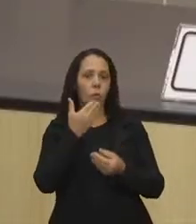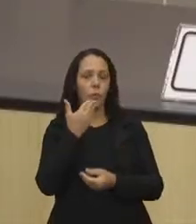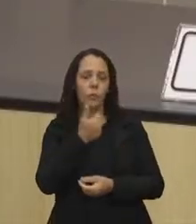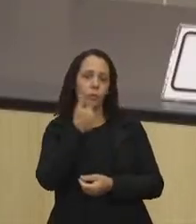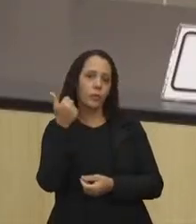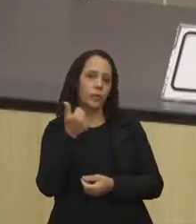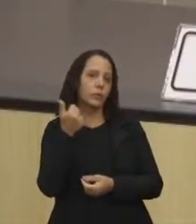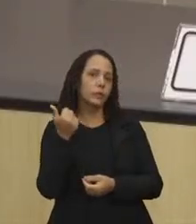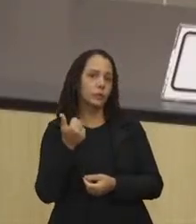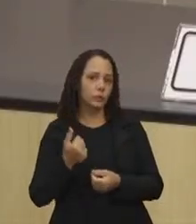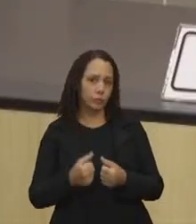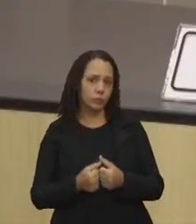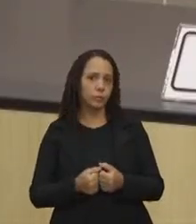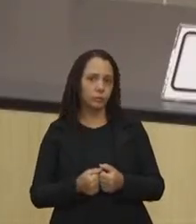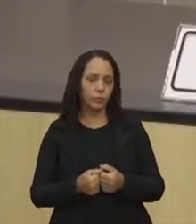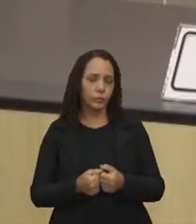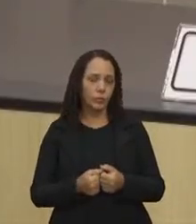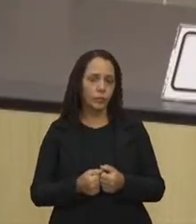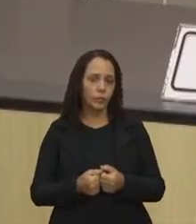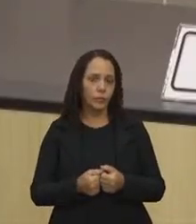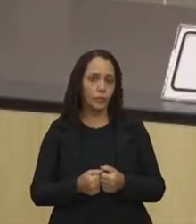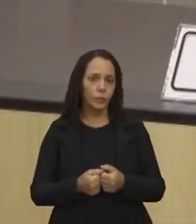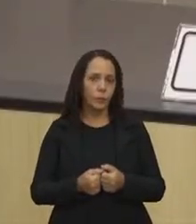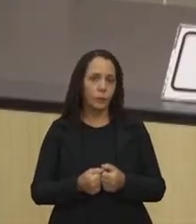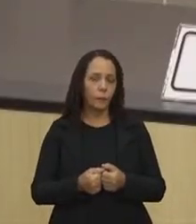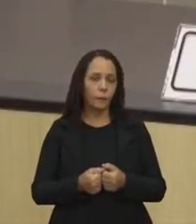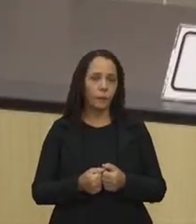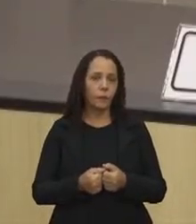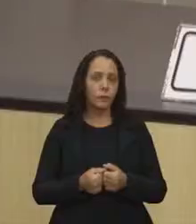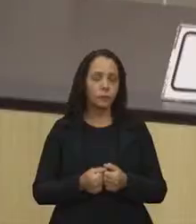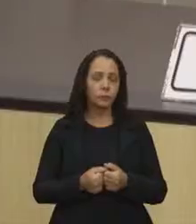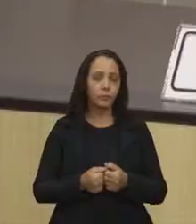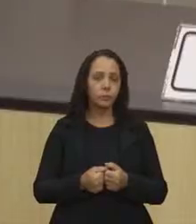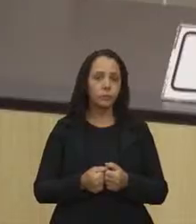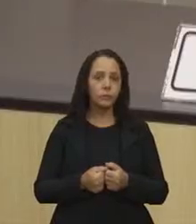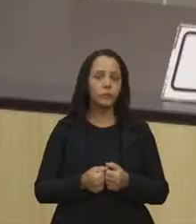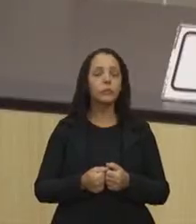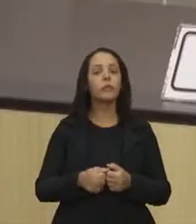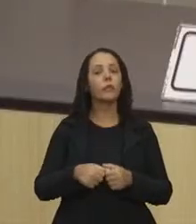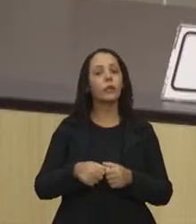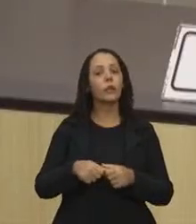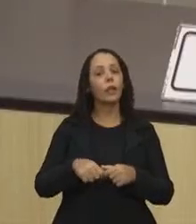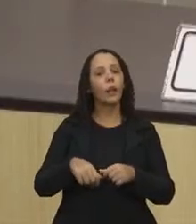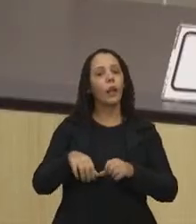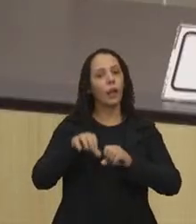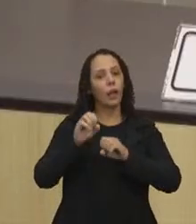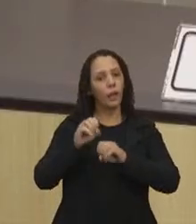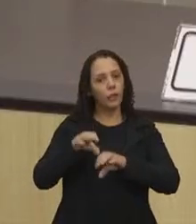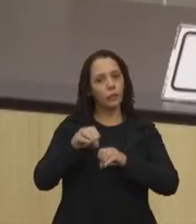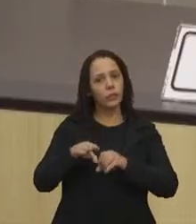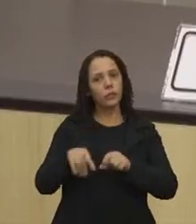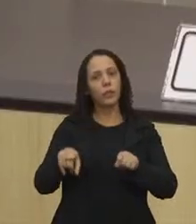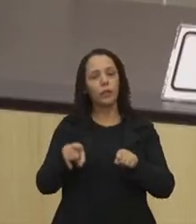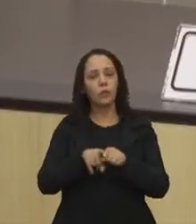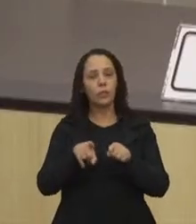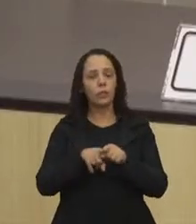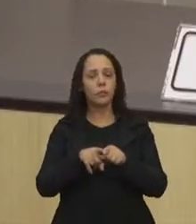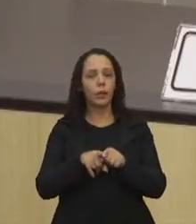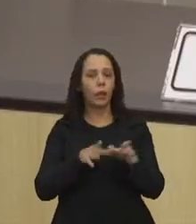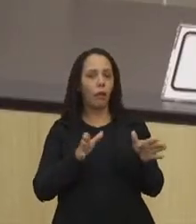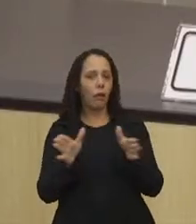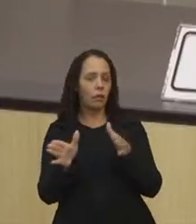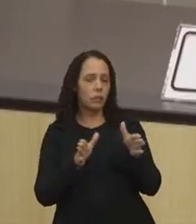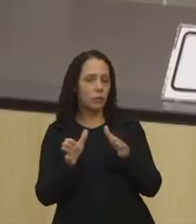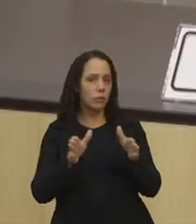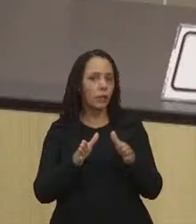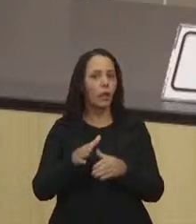Melhorar, que eu falo, né? Trabalhar esse contexto da educação ali na região, mas melhorar a acessibilidade, melhorar a iluminação,